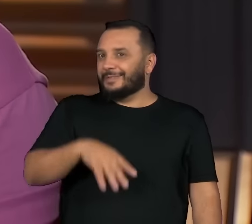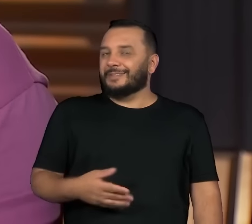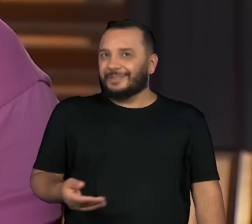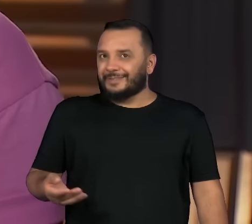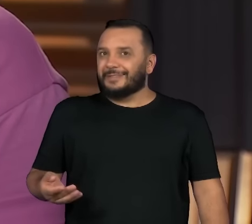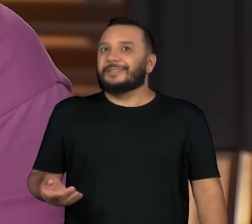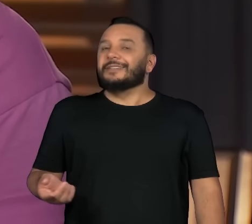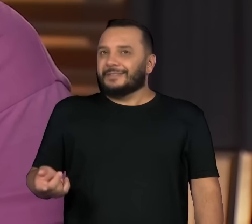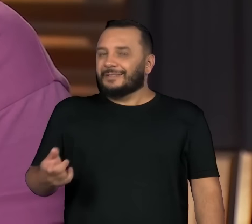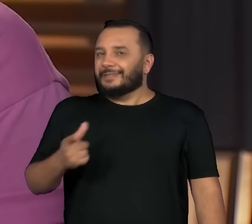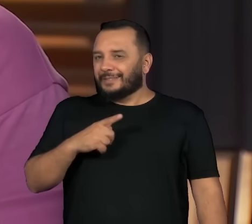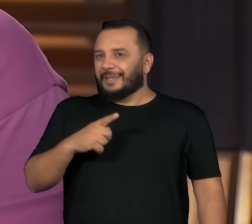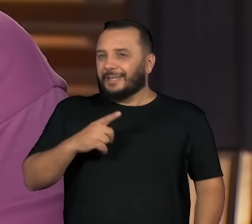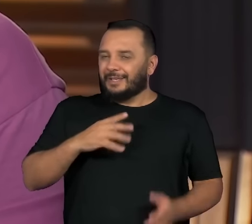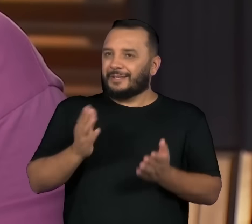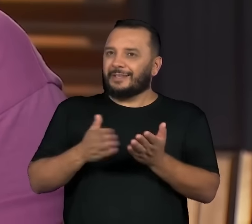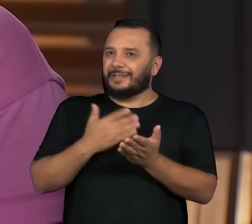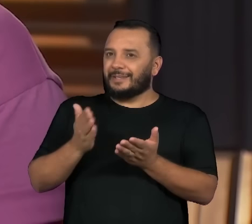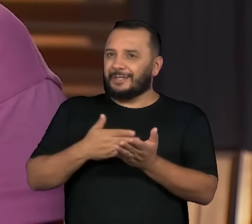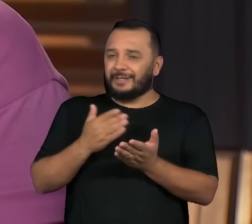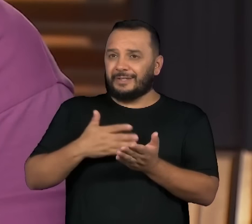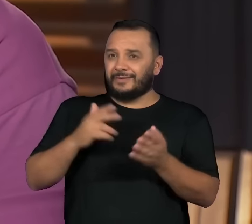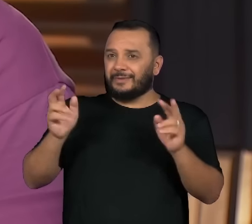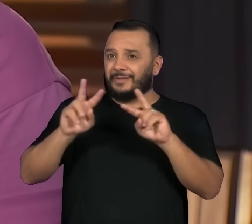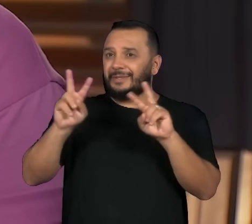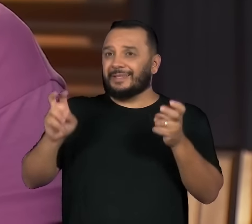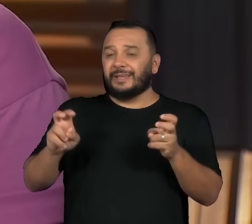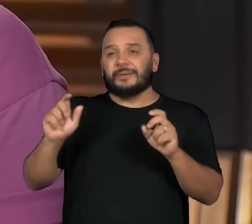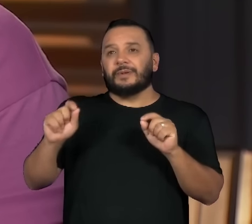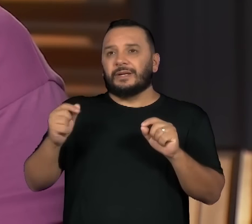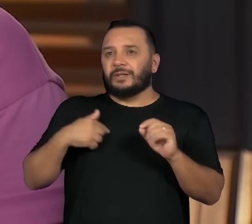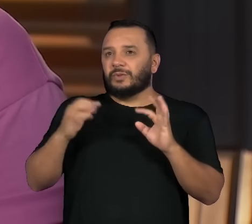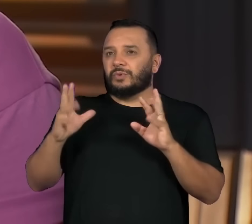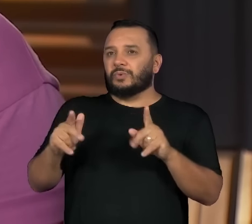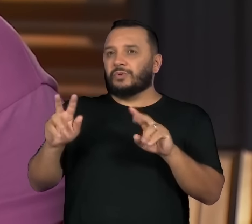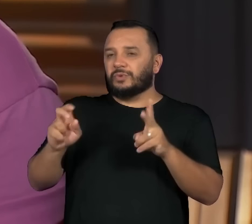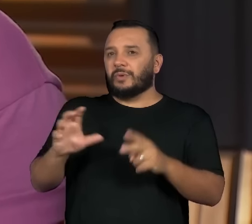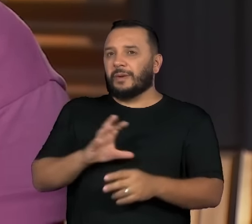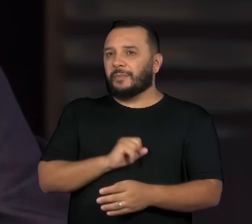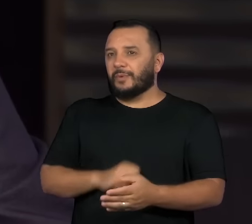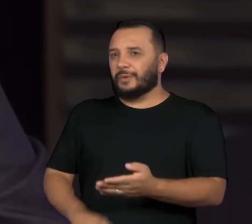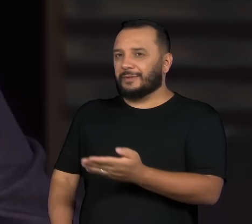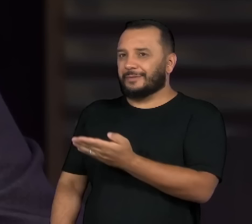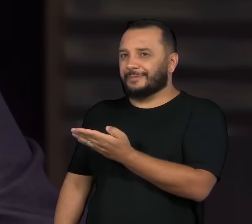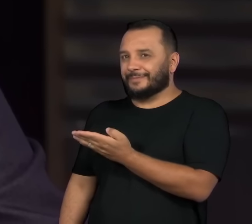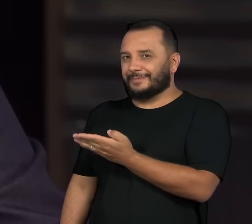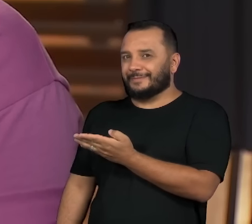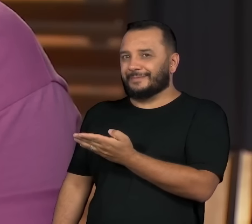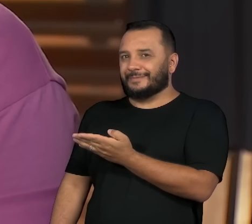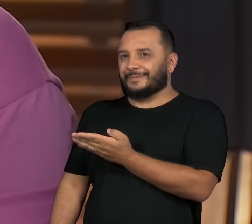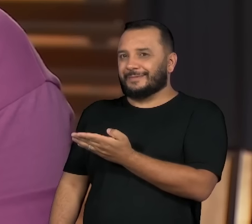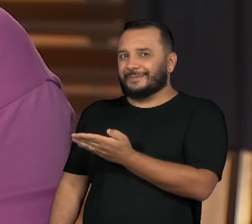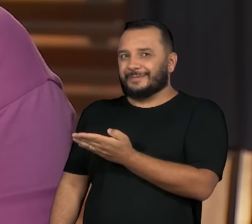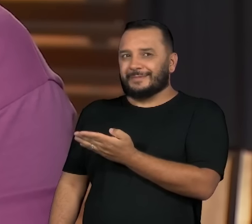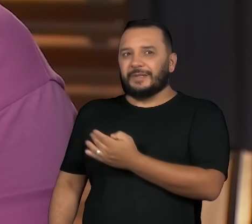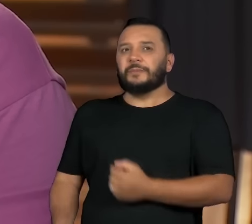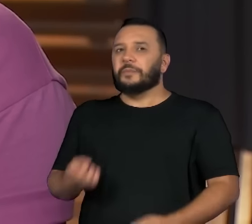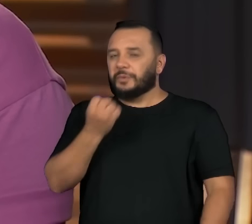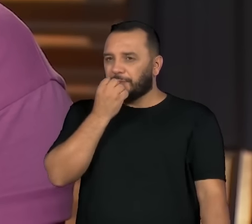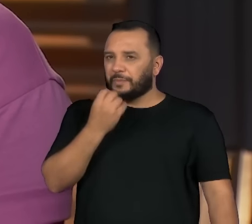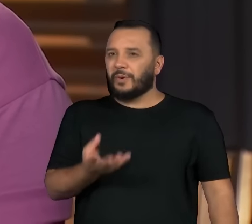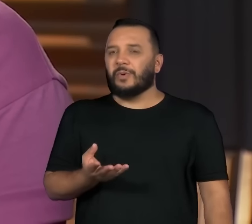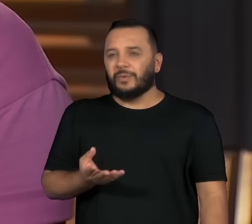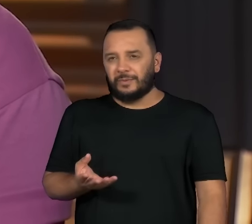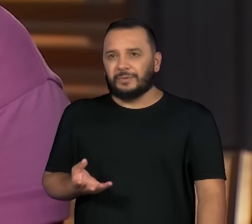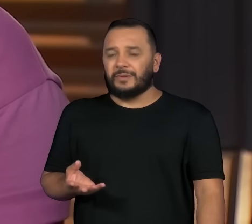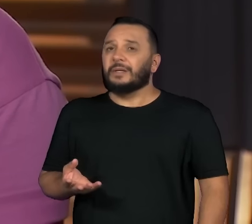um livro da Bell Hooks, que é o Tudo Sobre o Amor, que eu falo mais dele do que de Arlindo até. Tá. Que é um livro muito bom e que tem